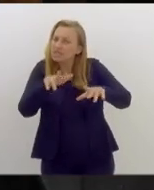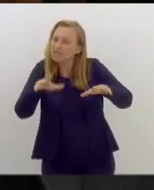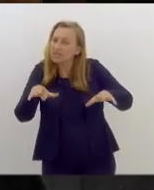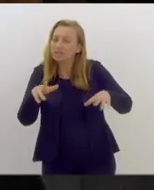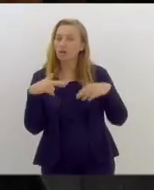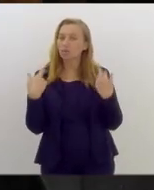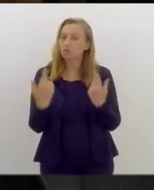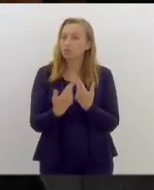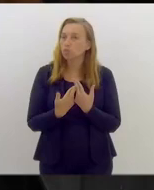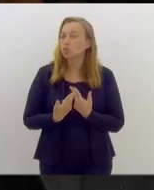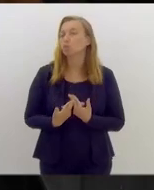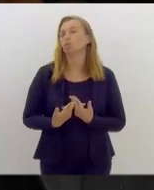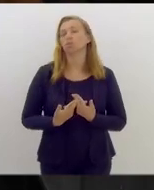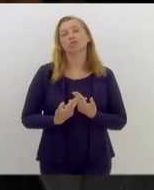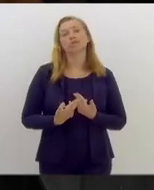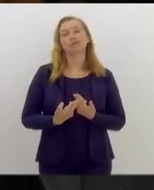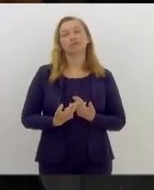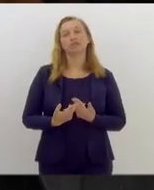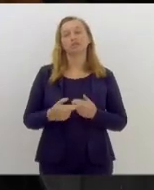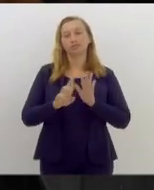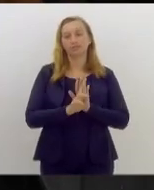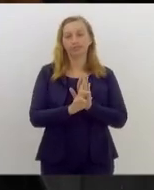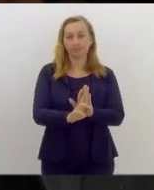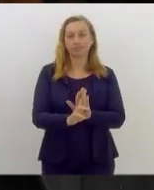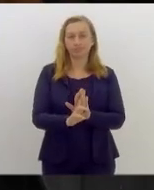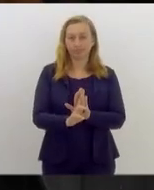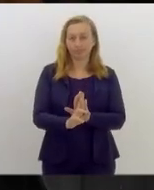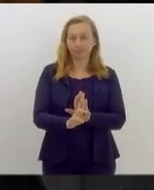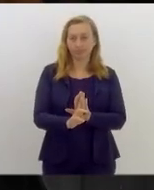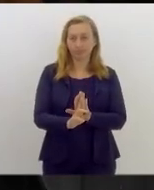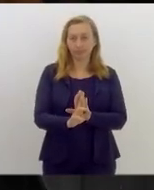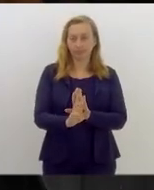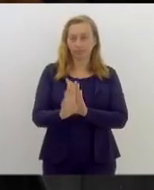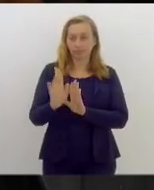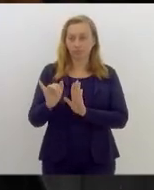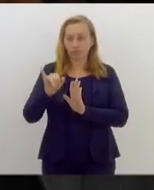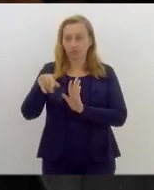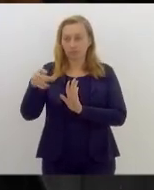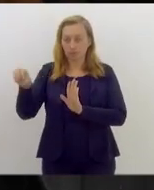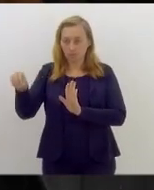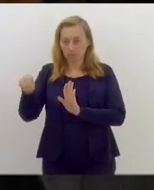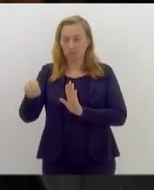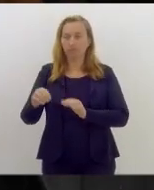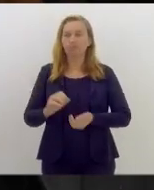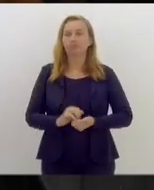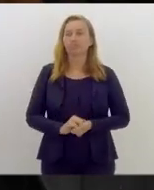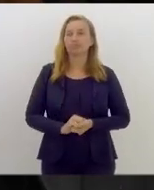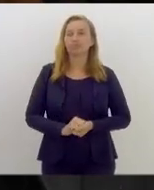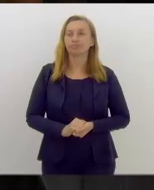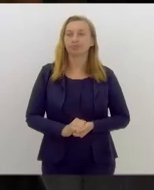reuniões com representantes da União e do